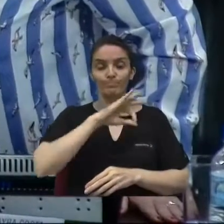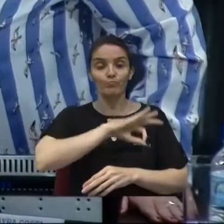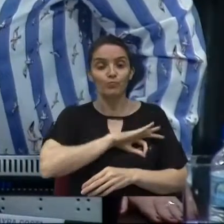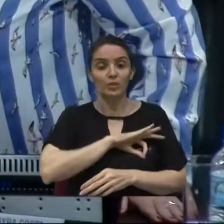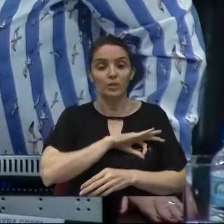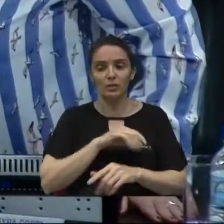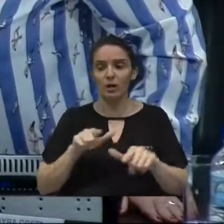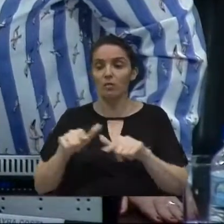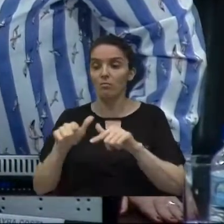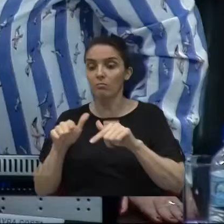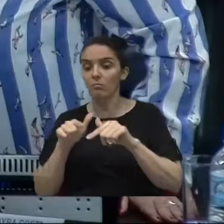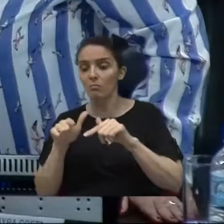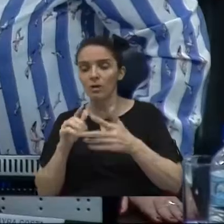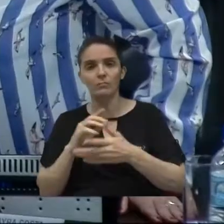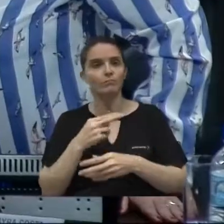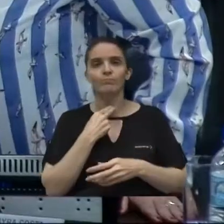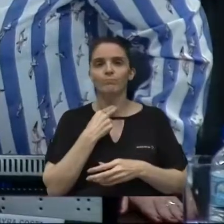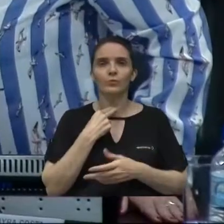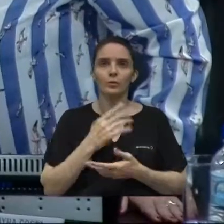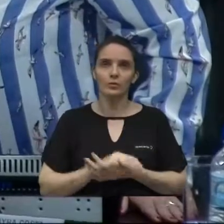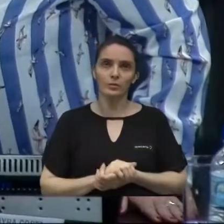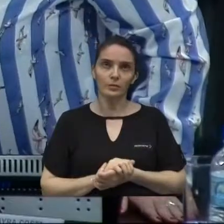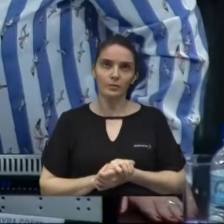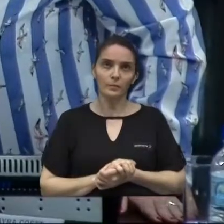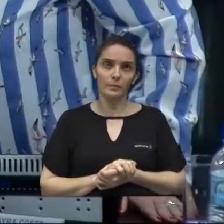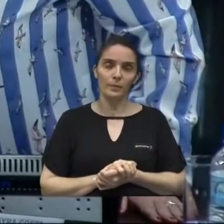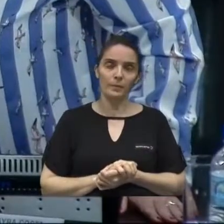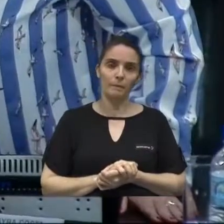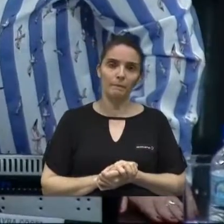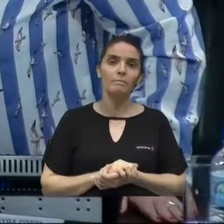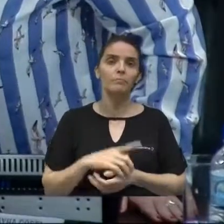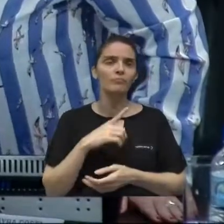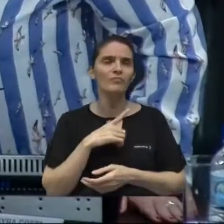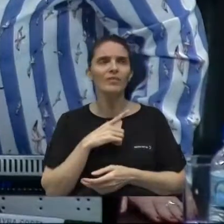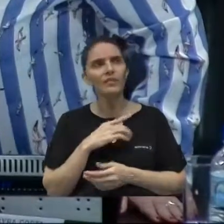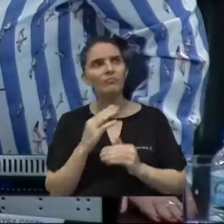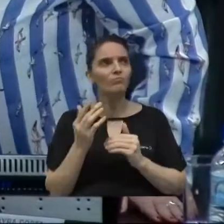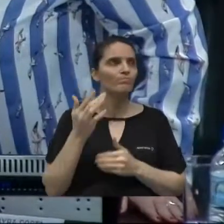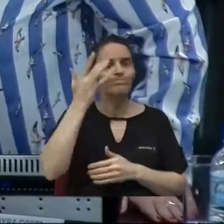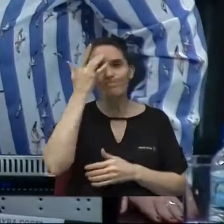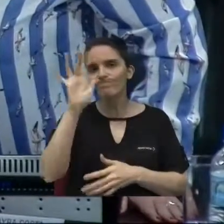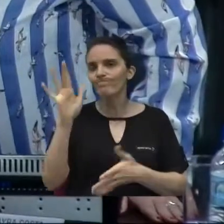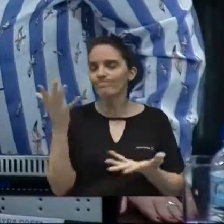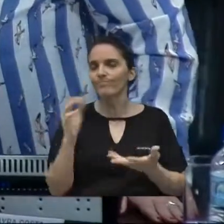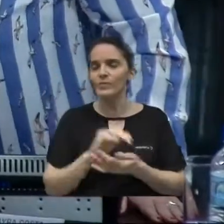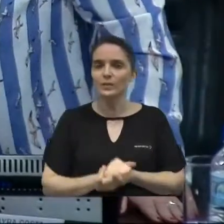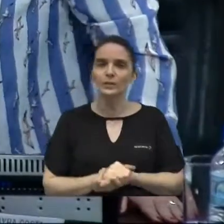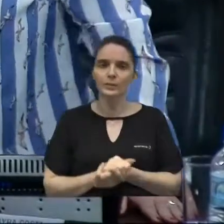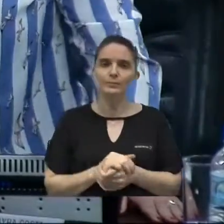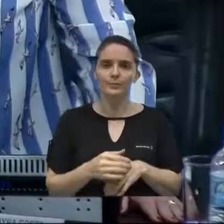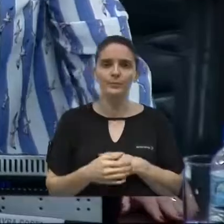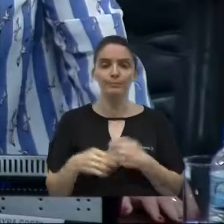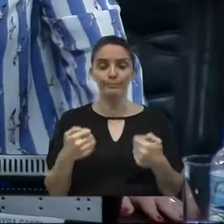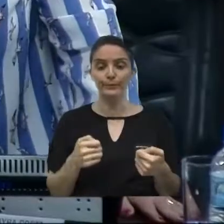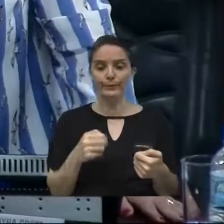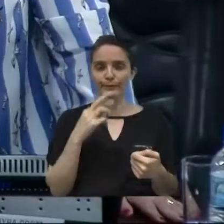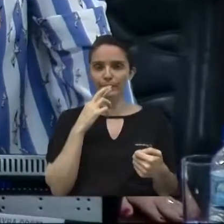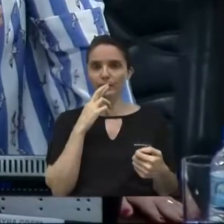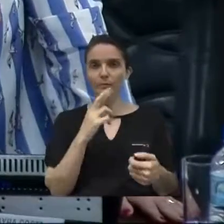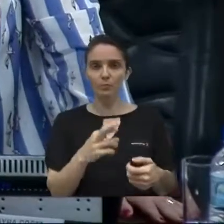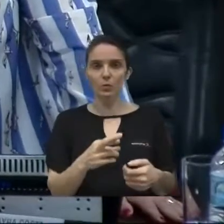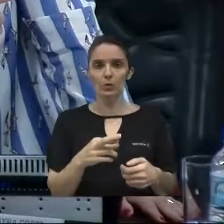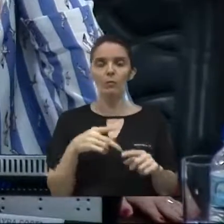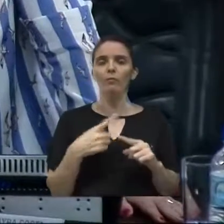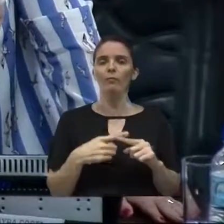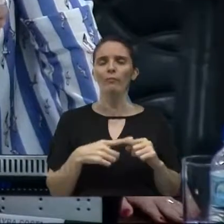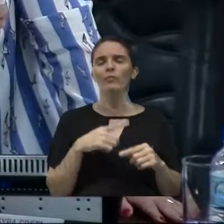trabalho. Eu não estou te dizendo que, mas existe alguma... Portanto, que eu quero ter essa resposta, porque eu acho que